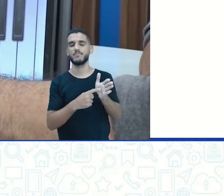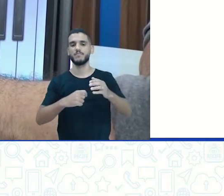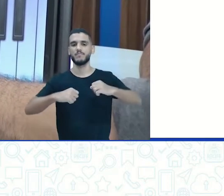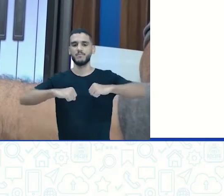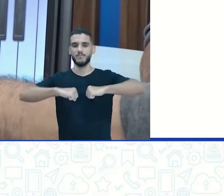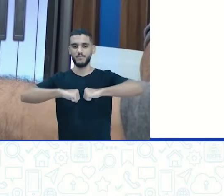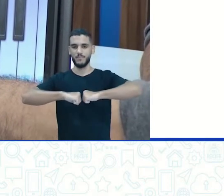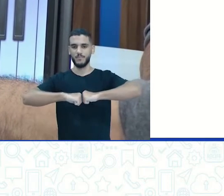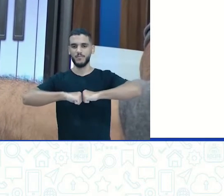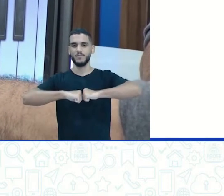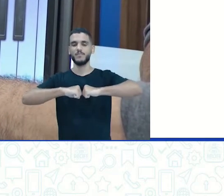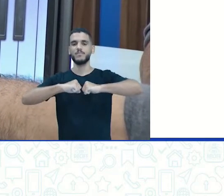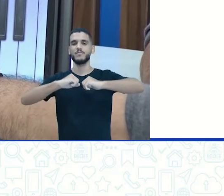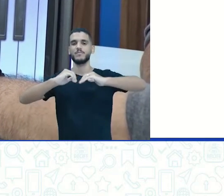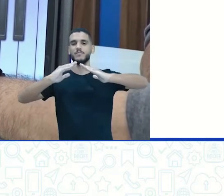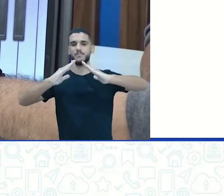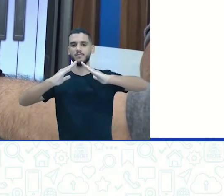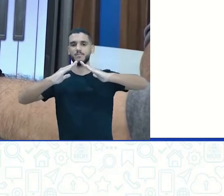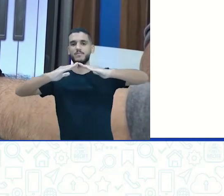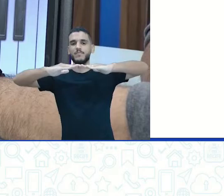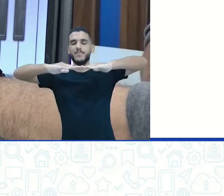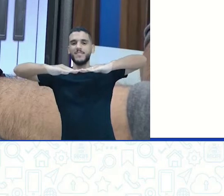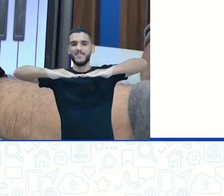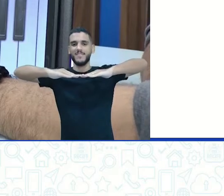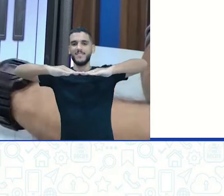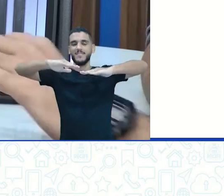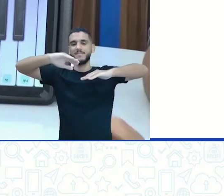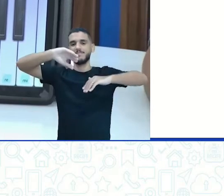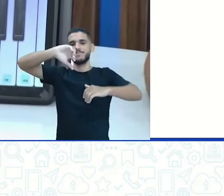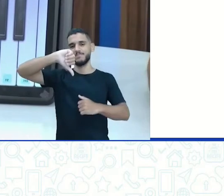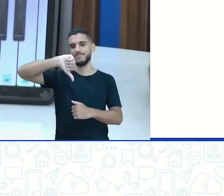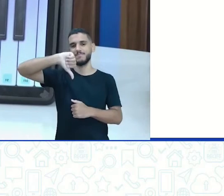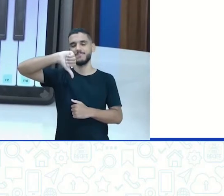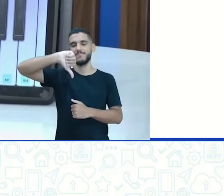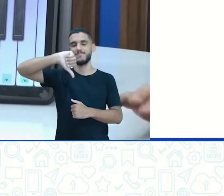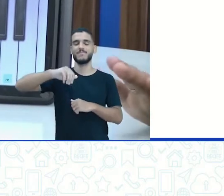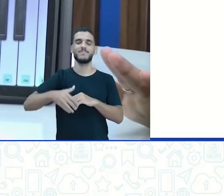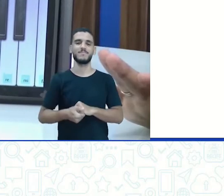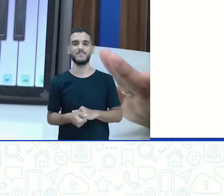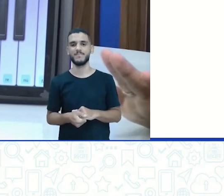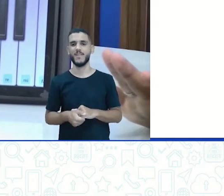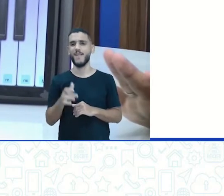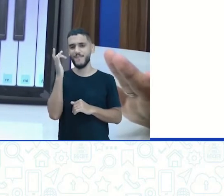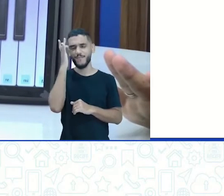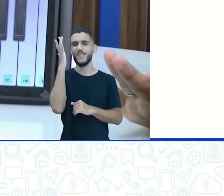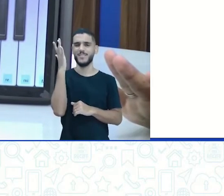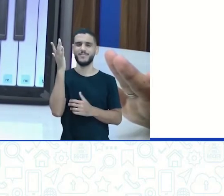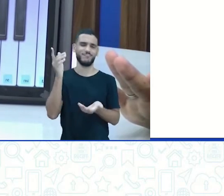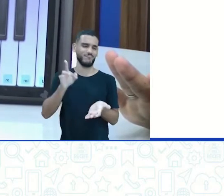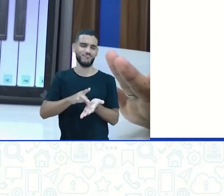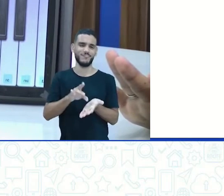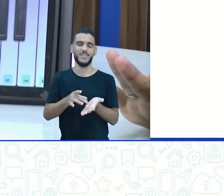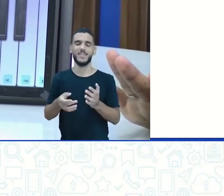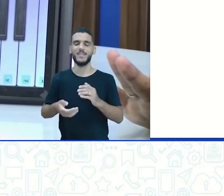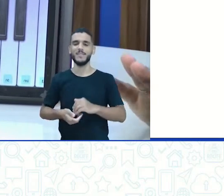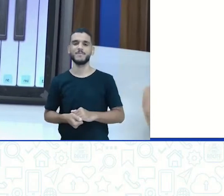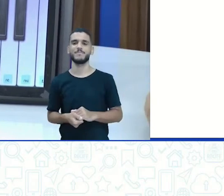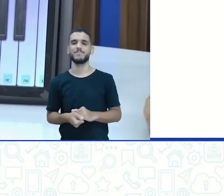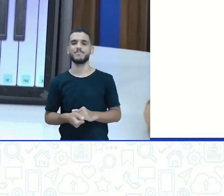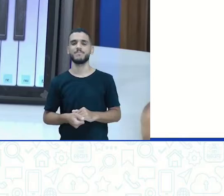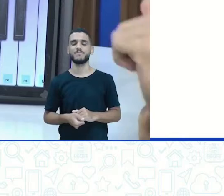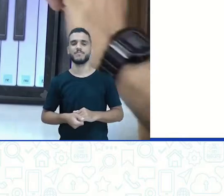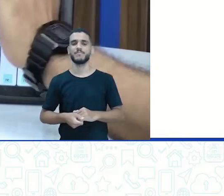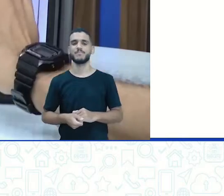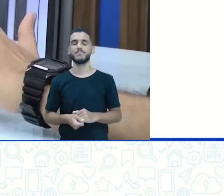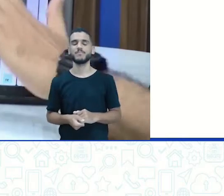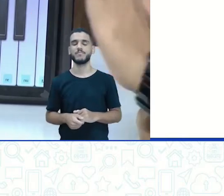Dó, Ré, Mi, Fá. Isso daí é bem fácil, né? Bem fácil. Vamos lá.